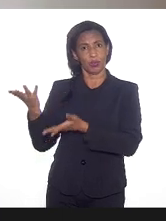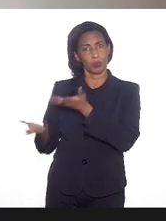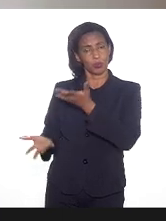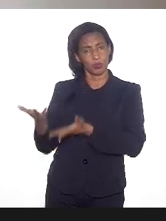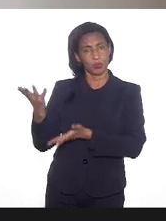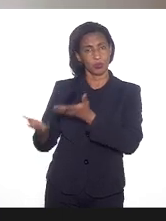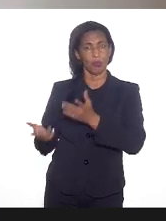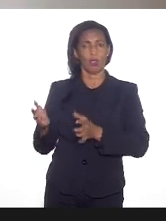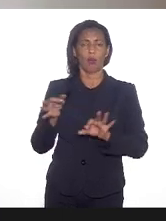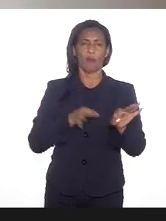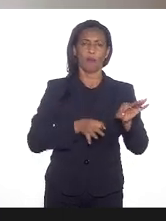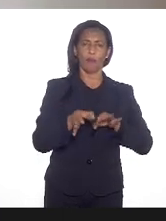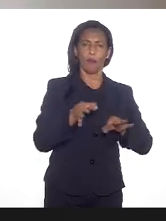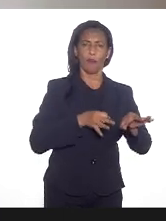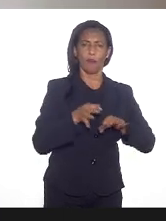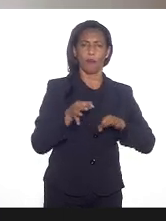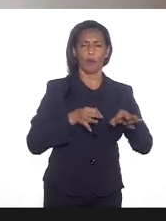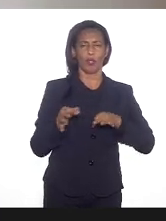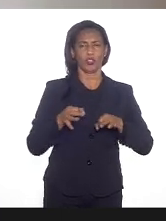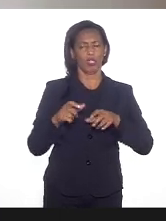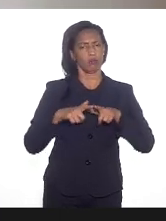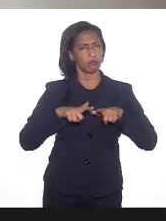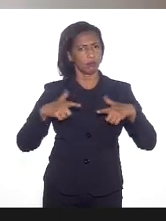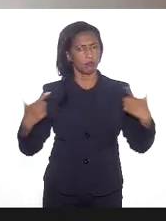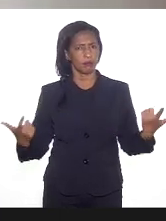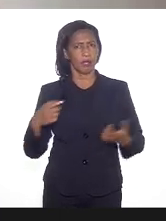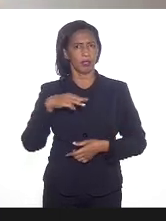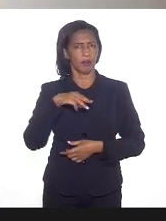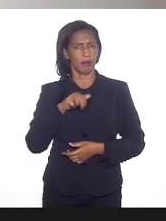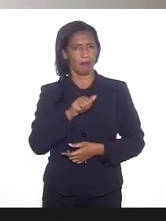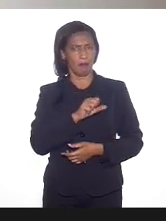o projeto de segregação de massas,